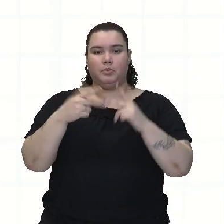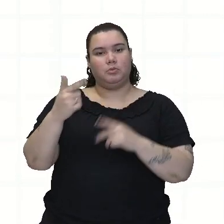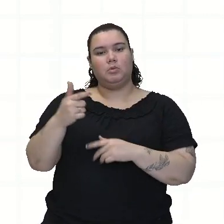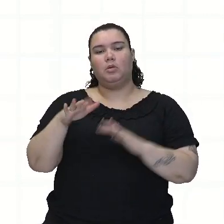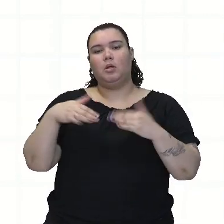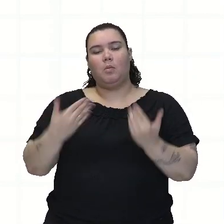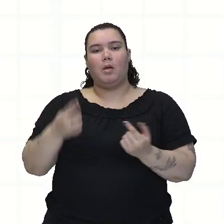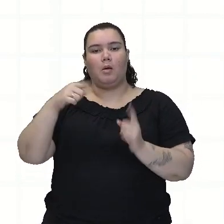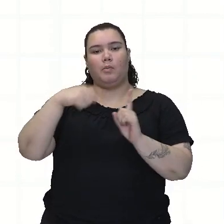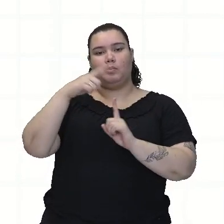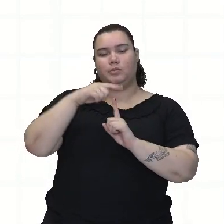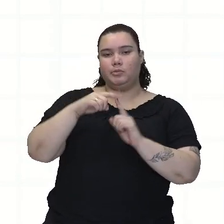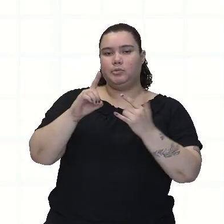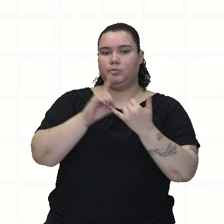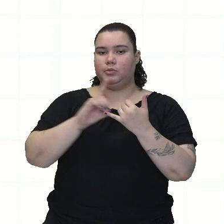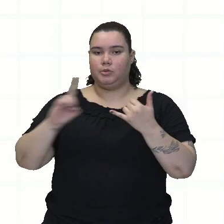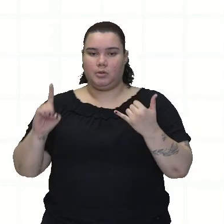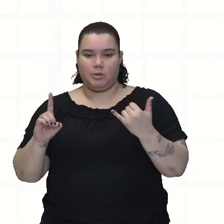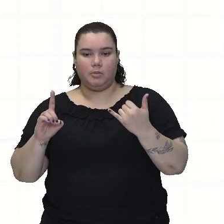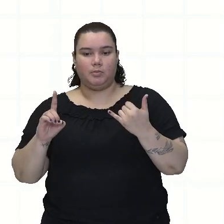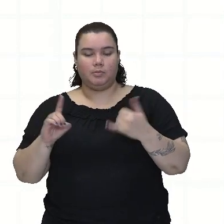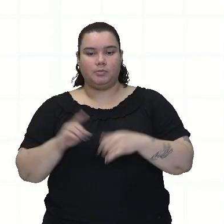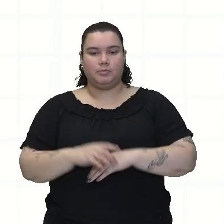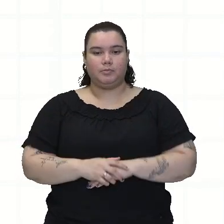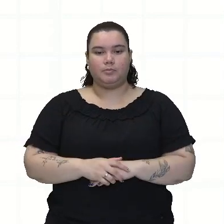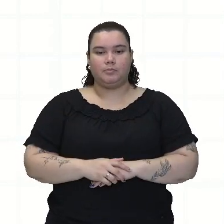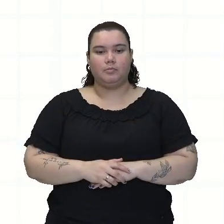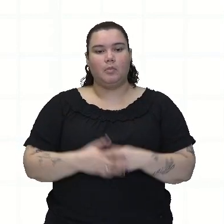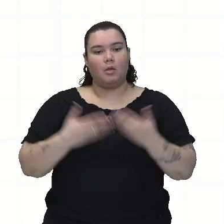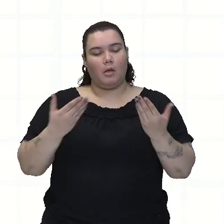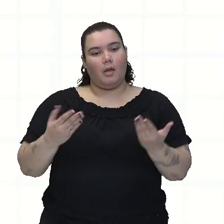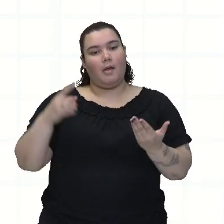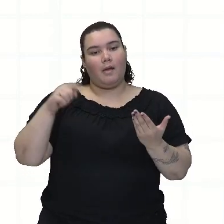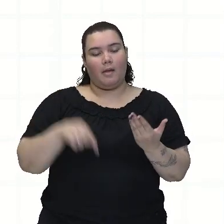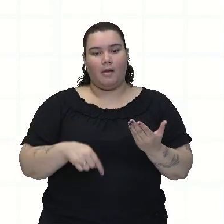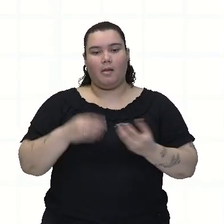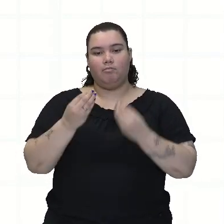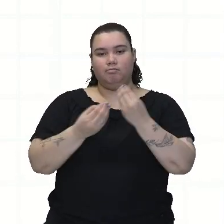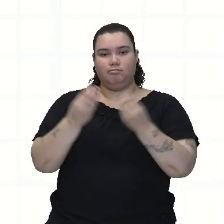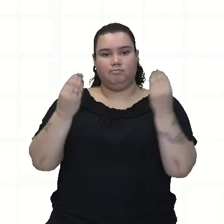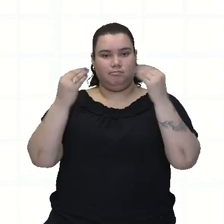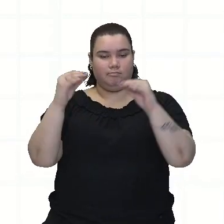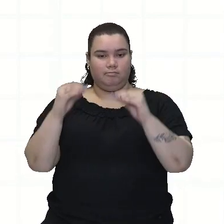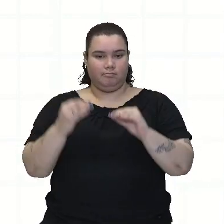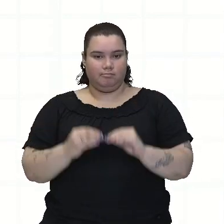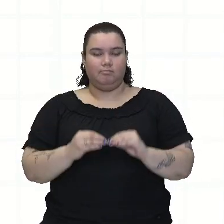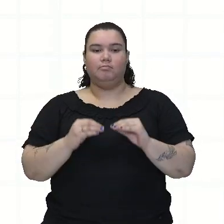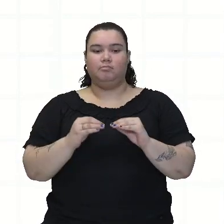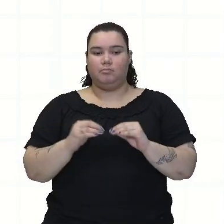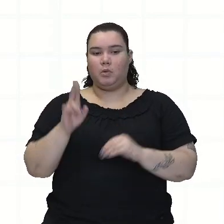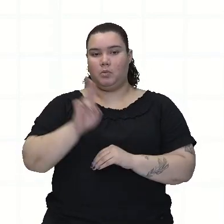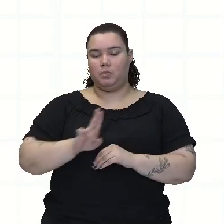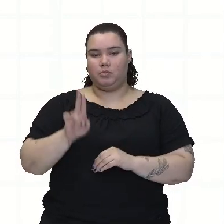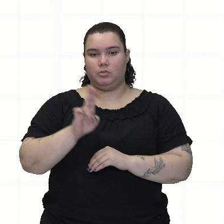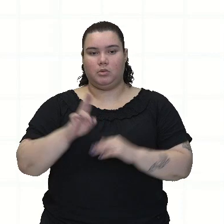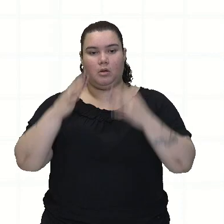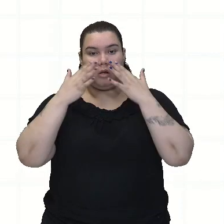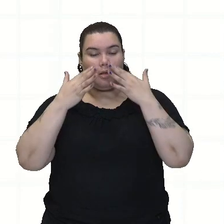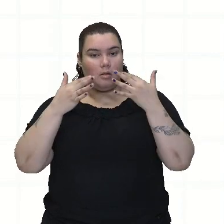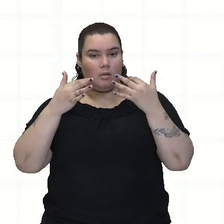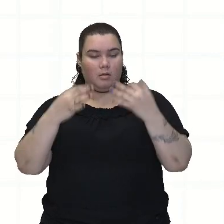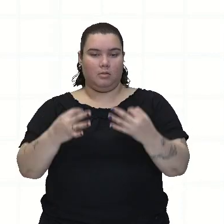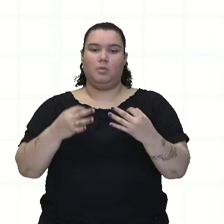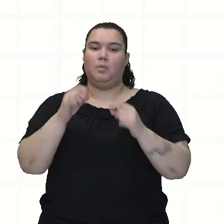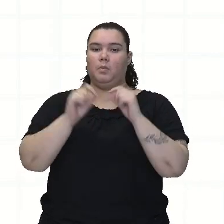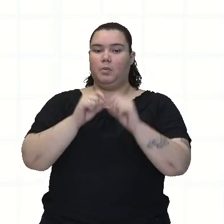o objeto direto. É assim que funciona, é assim que nós vamos ficar atentos para o